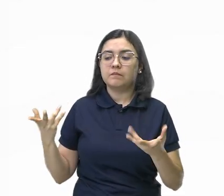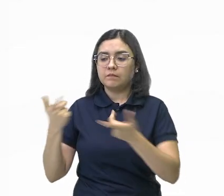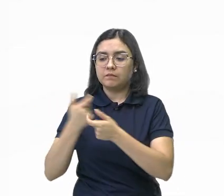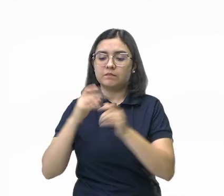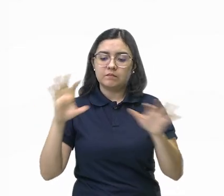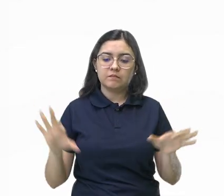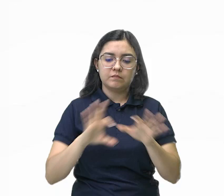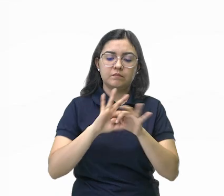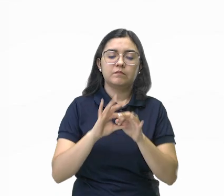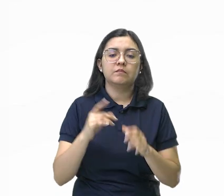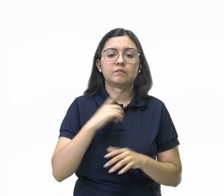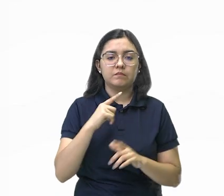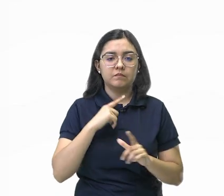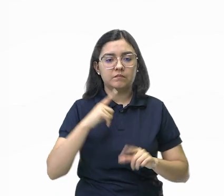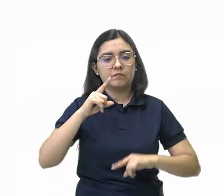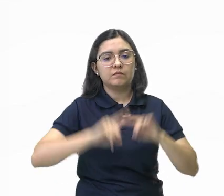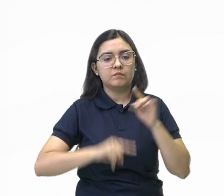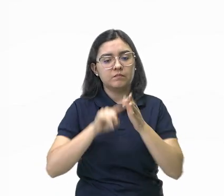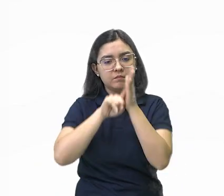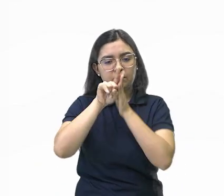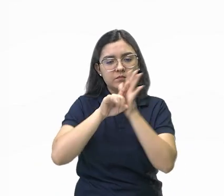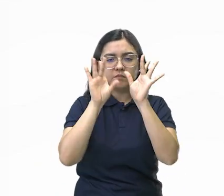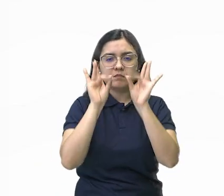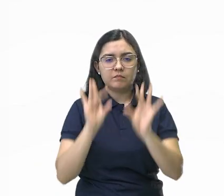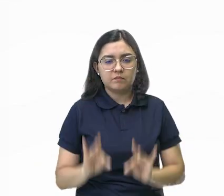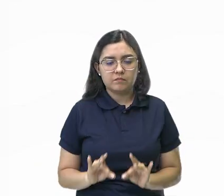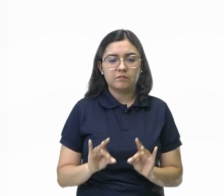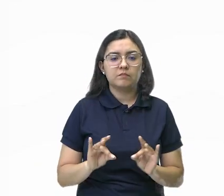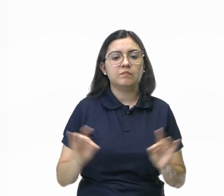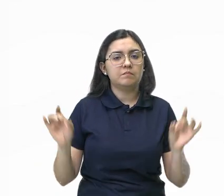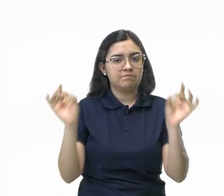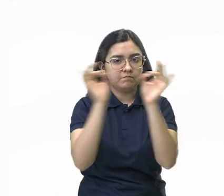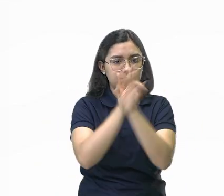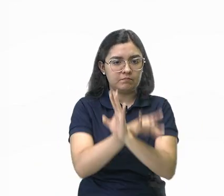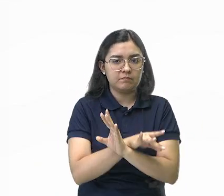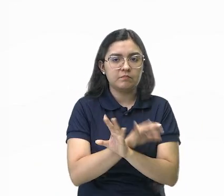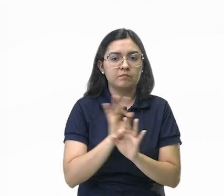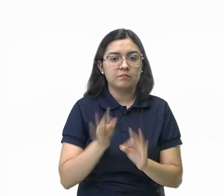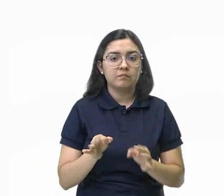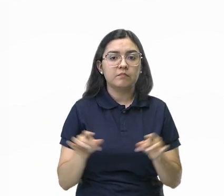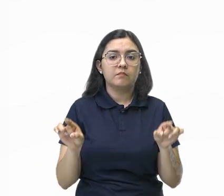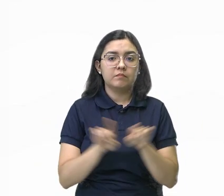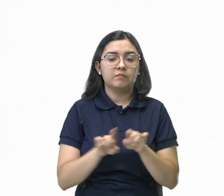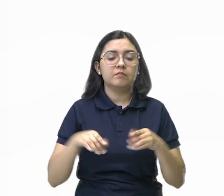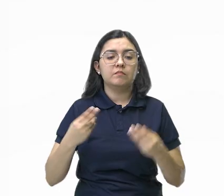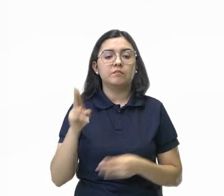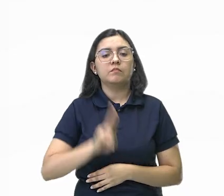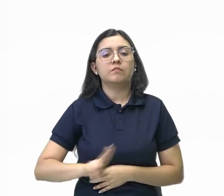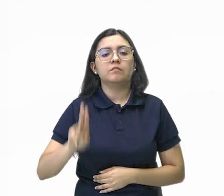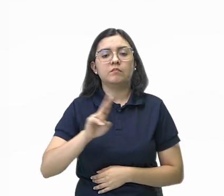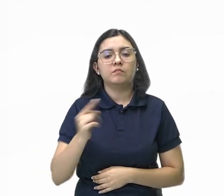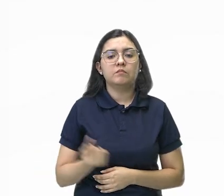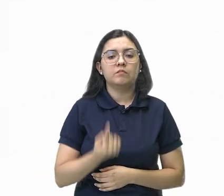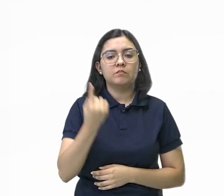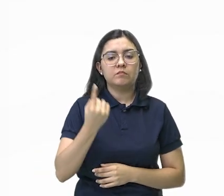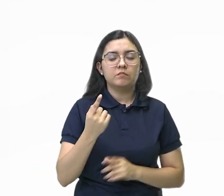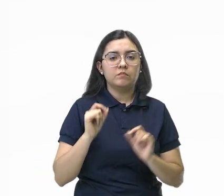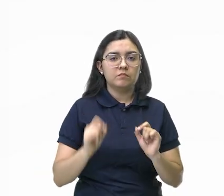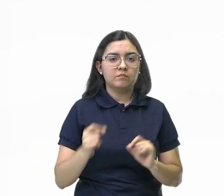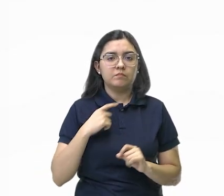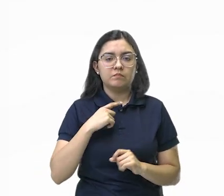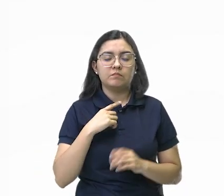material, né, mais robusto, né, com uma revisão mais completa. Né? E quando quando o único método não